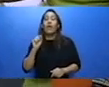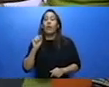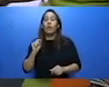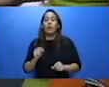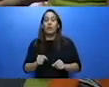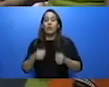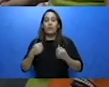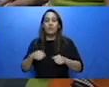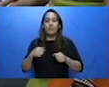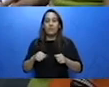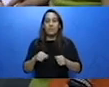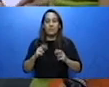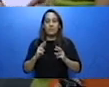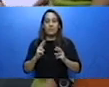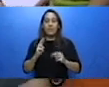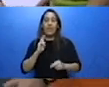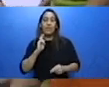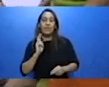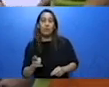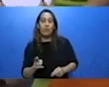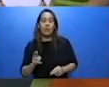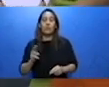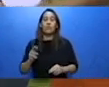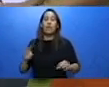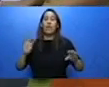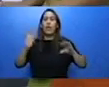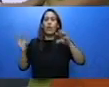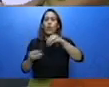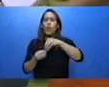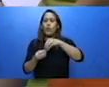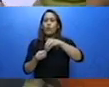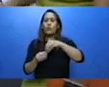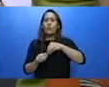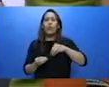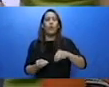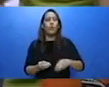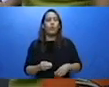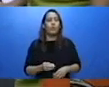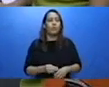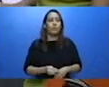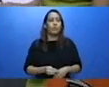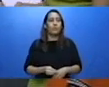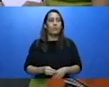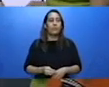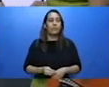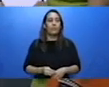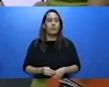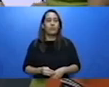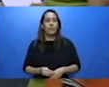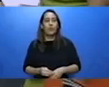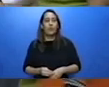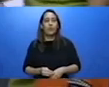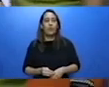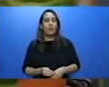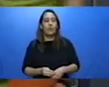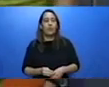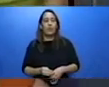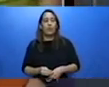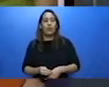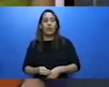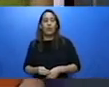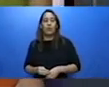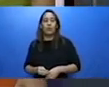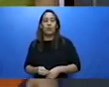relatar é o resultado, a conclusão. Então, conclusão, resultado